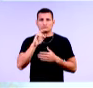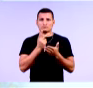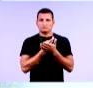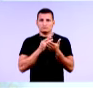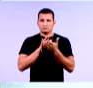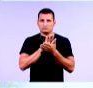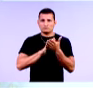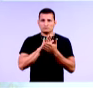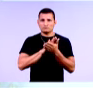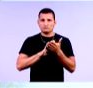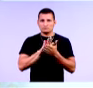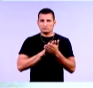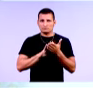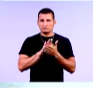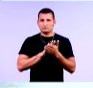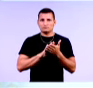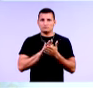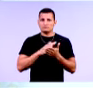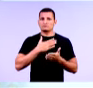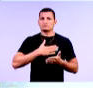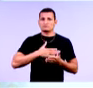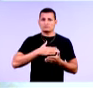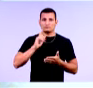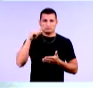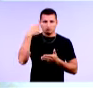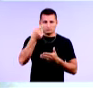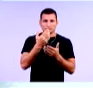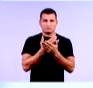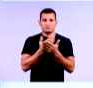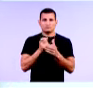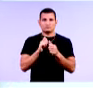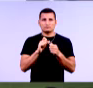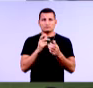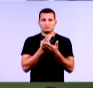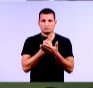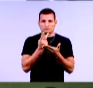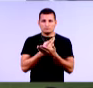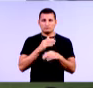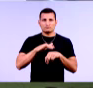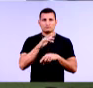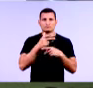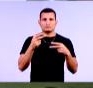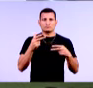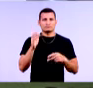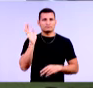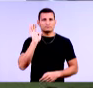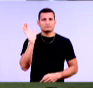nada por enquanto. Nas próximas aulas a gente vai fazer acontecer muita coisa. Até mais, gente.